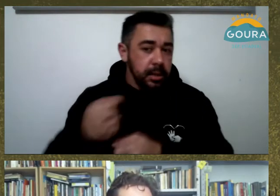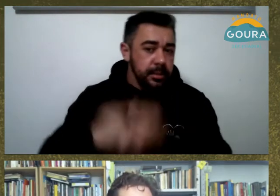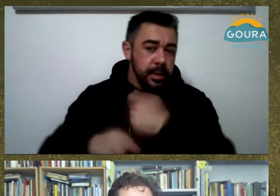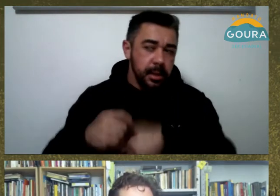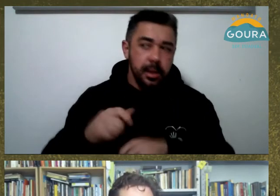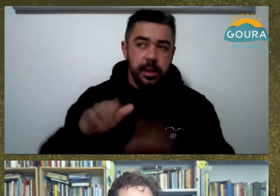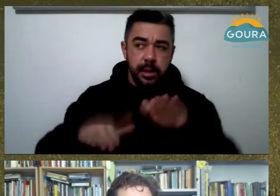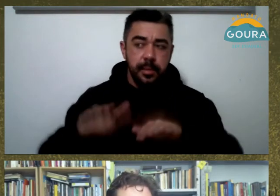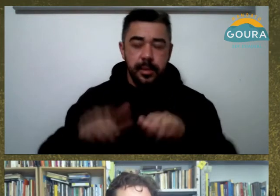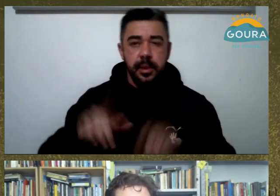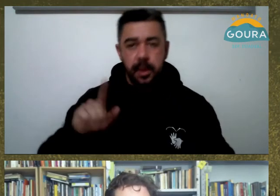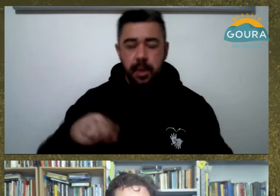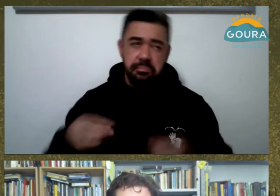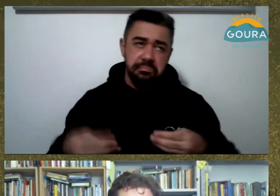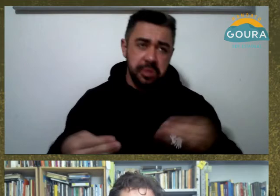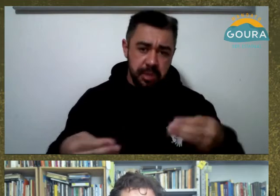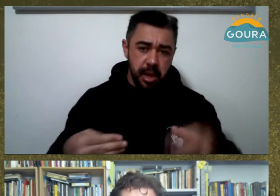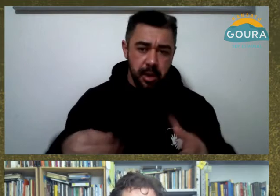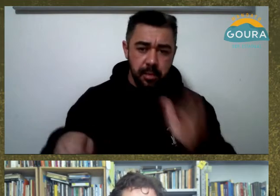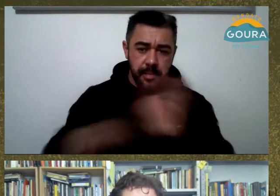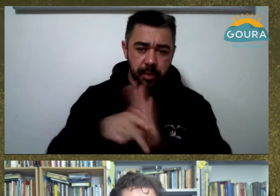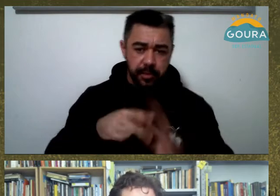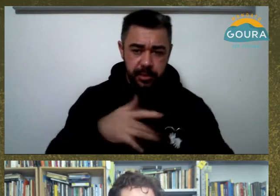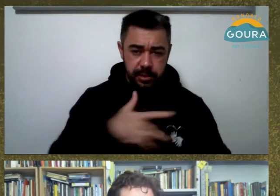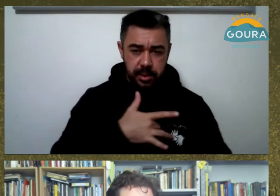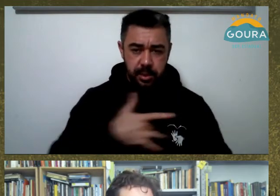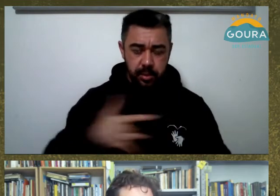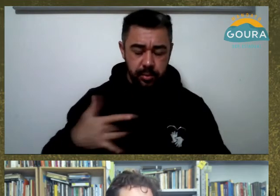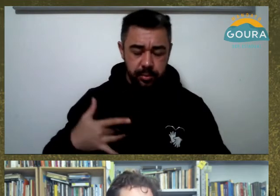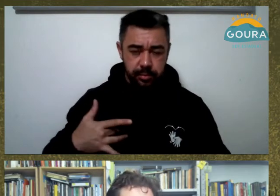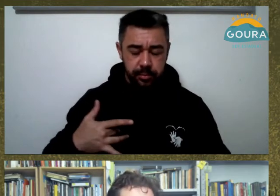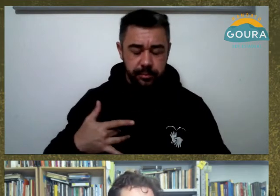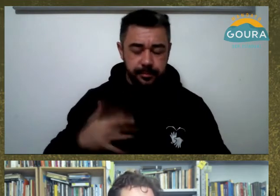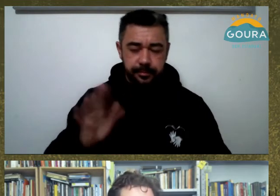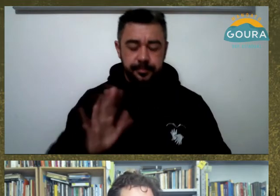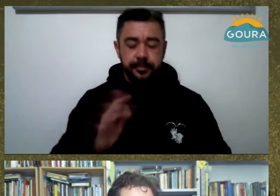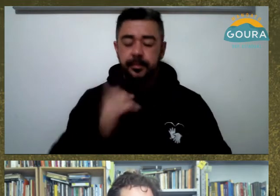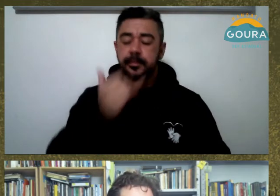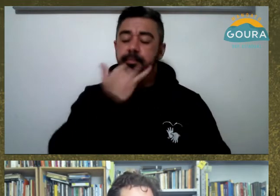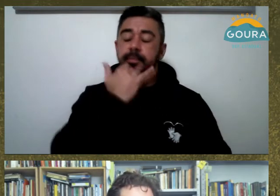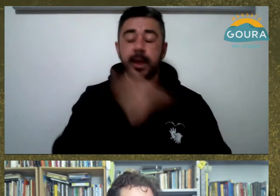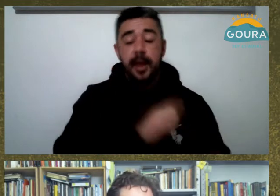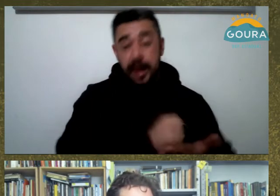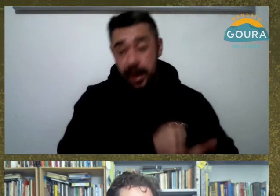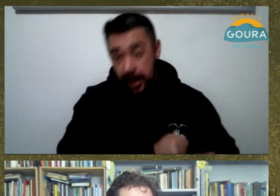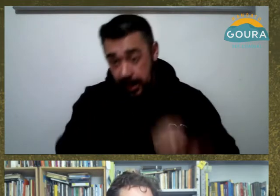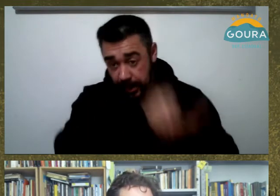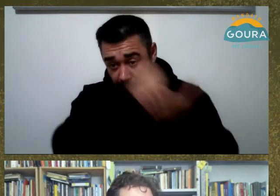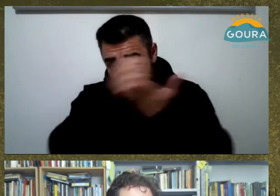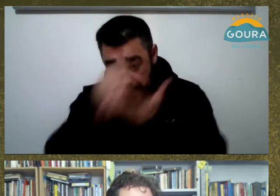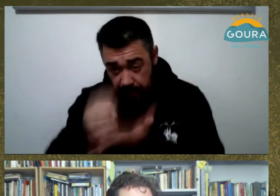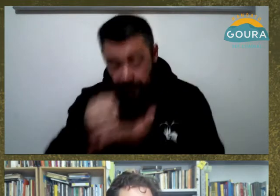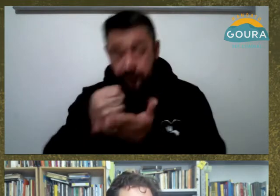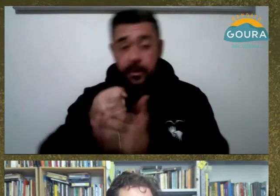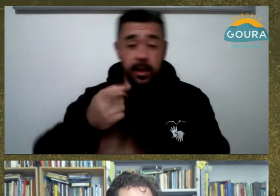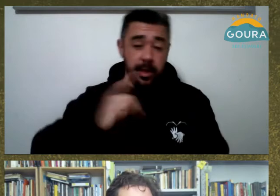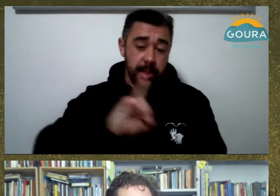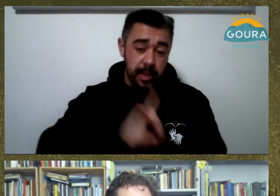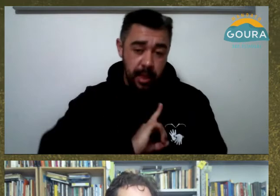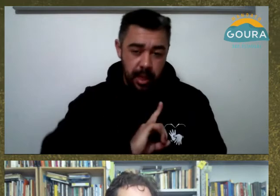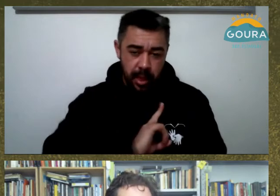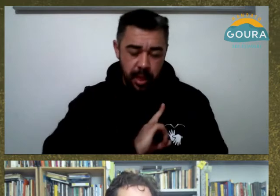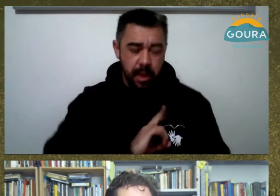Saúde, okay? Aliás, é conduzido à esquadra. Aí a polícia, o